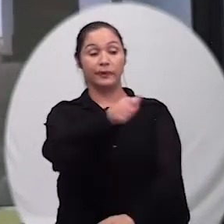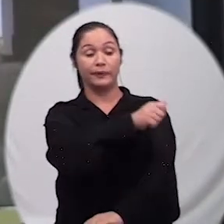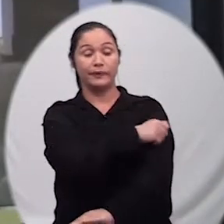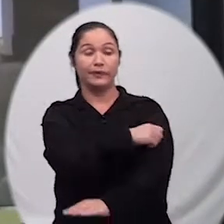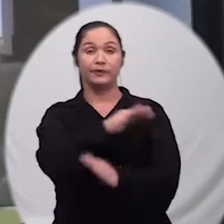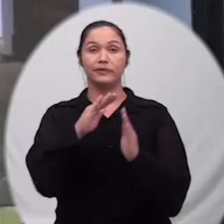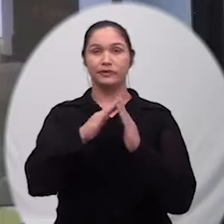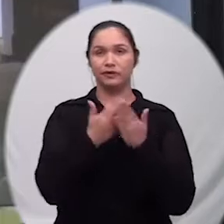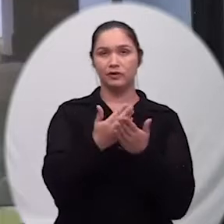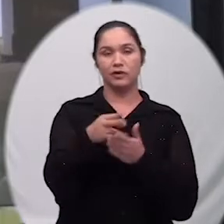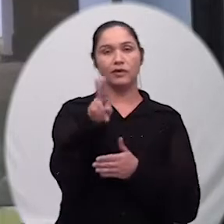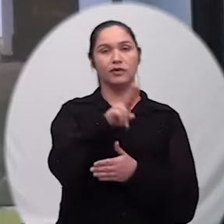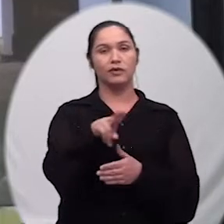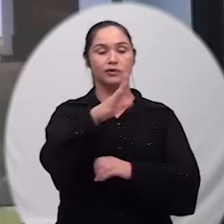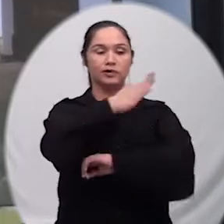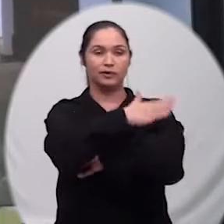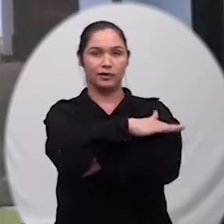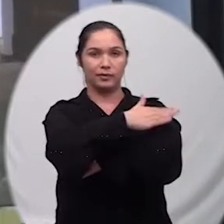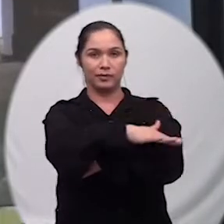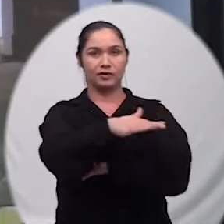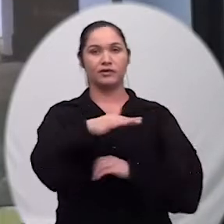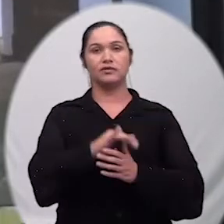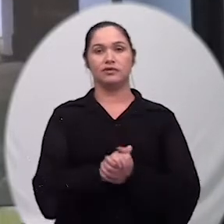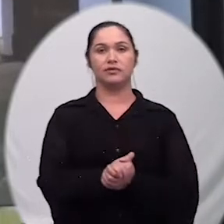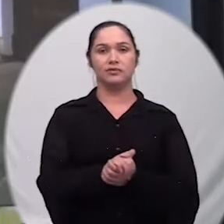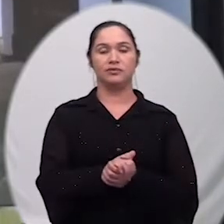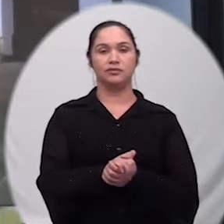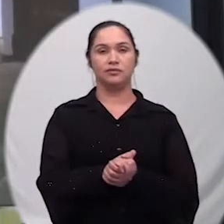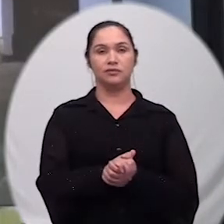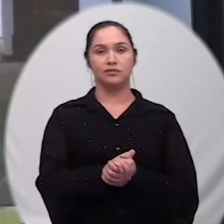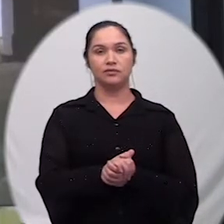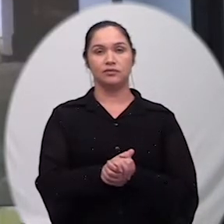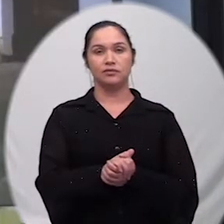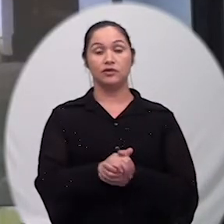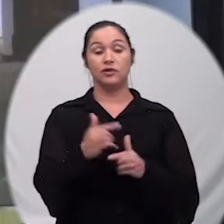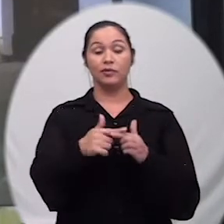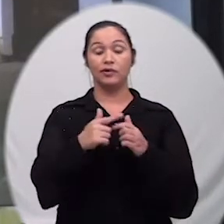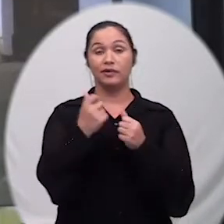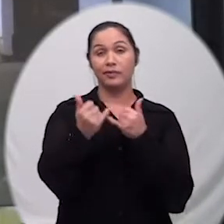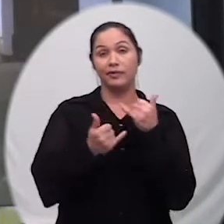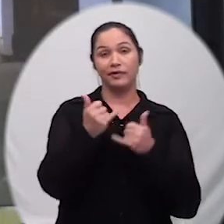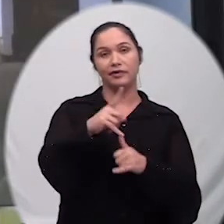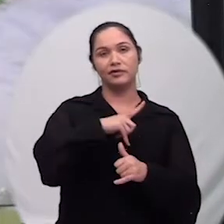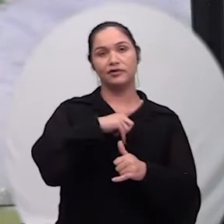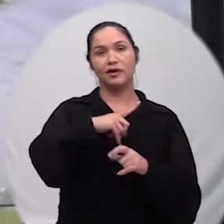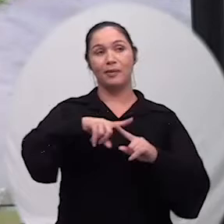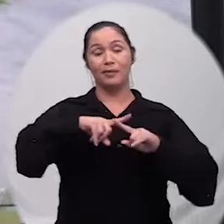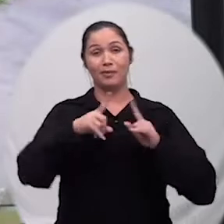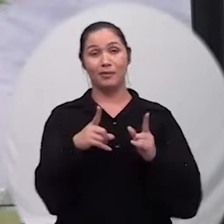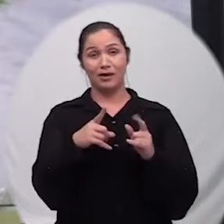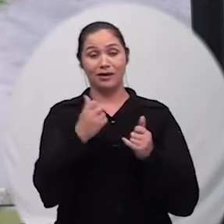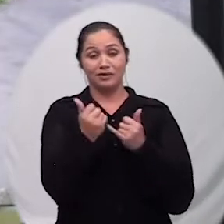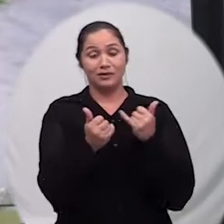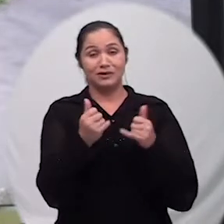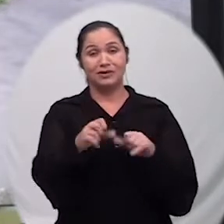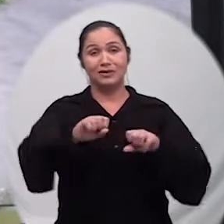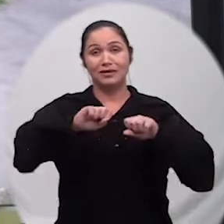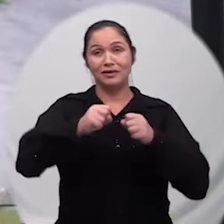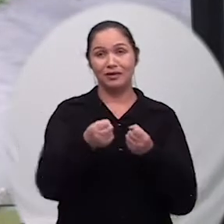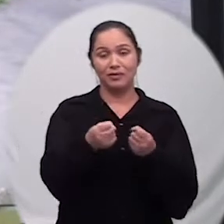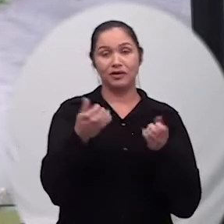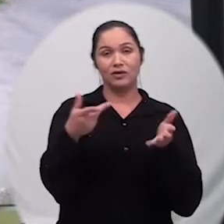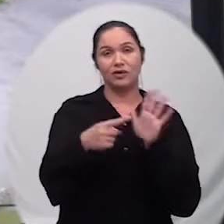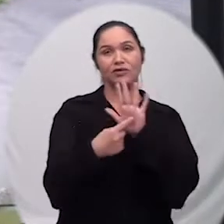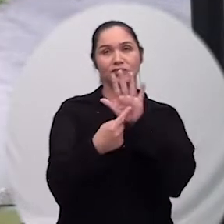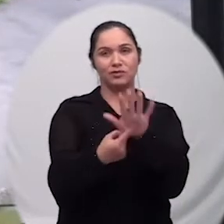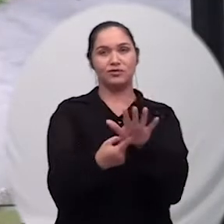colégio utilizam ali a pracinha que fica ao lado, juntamente com os brinquedos todos danificados que vocês vão ver na sequência aí agora.